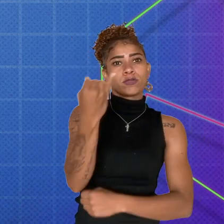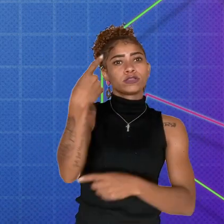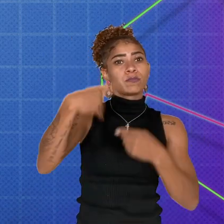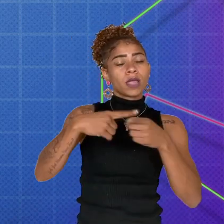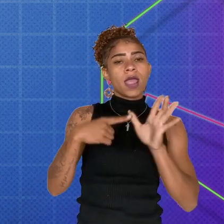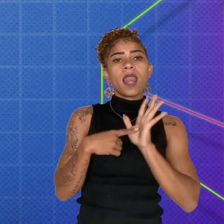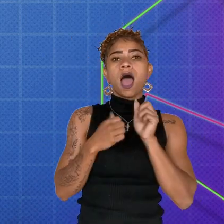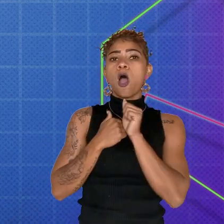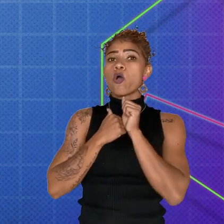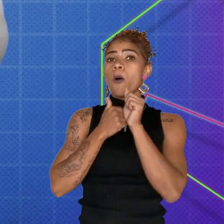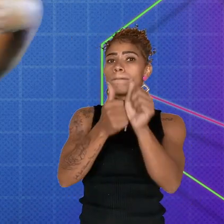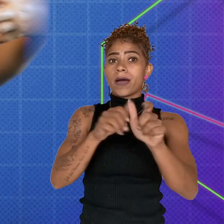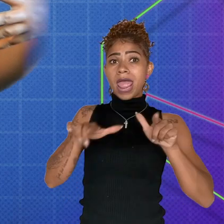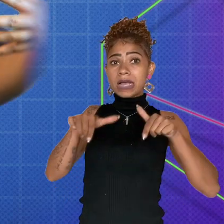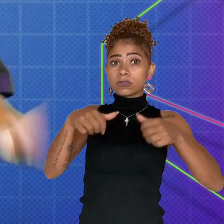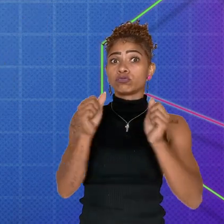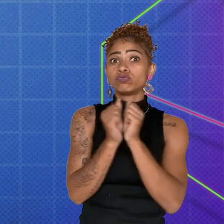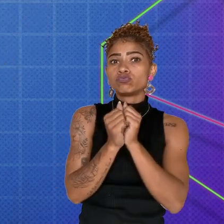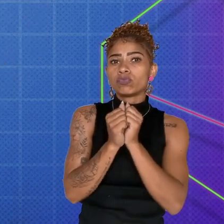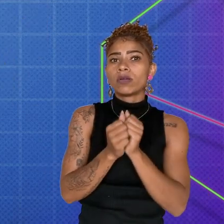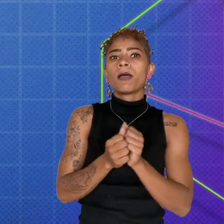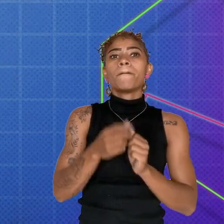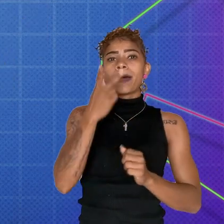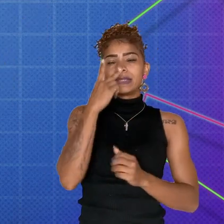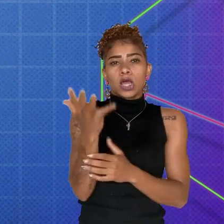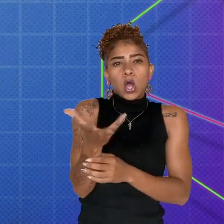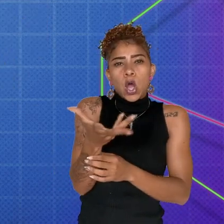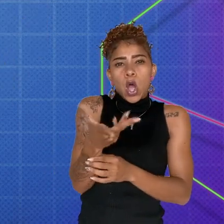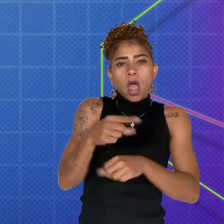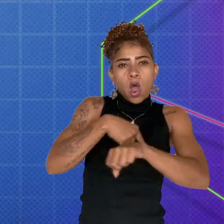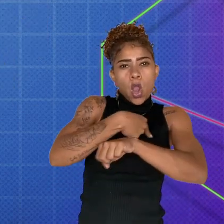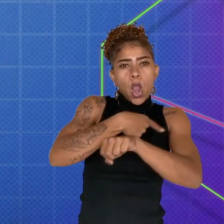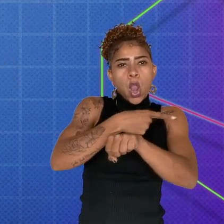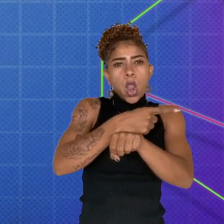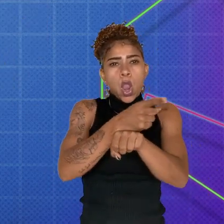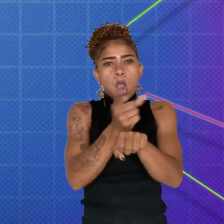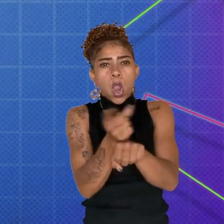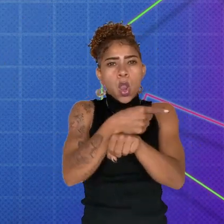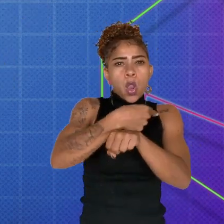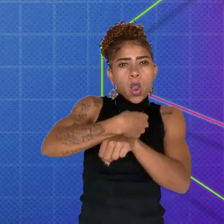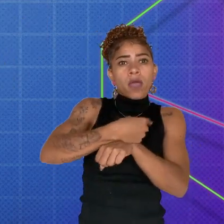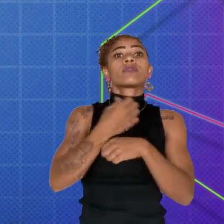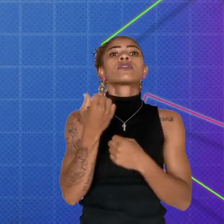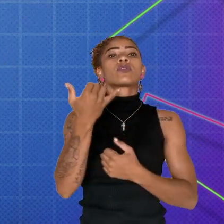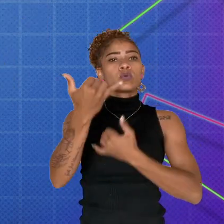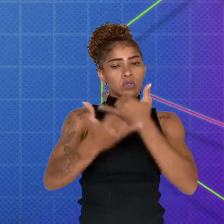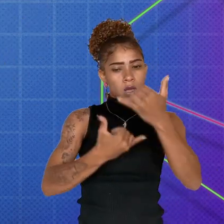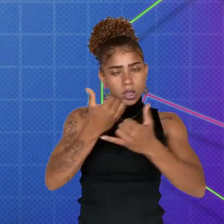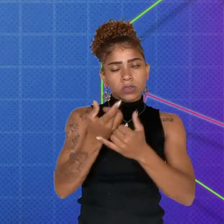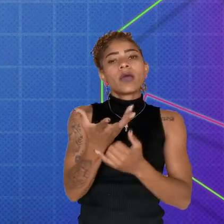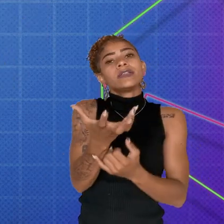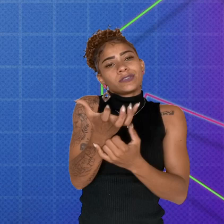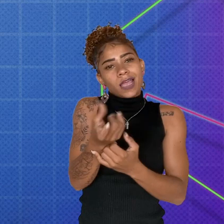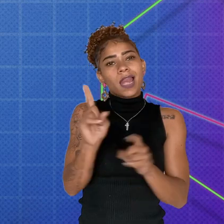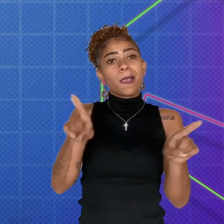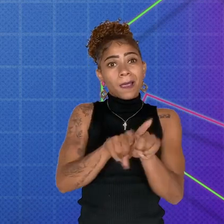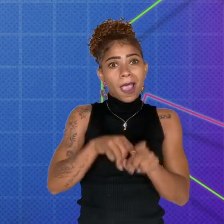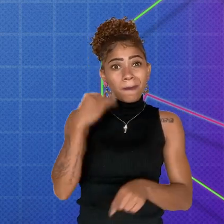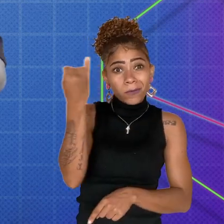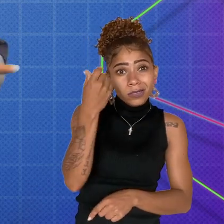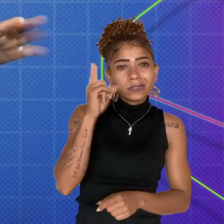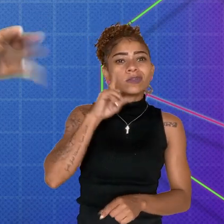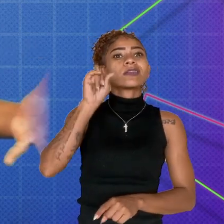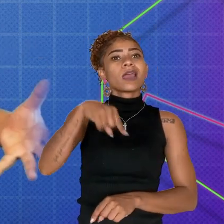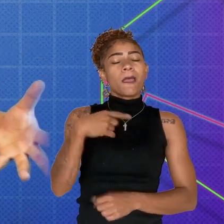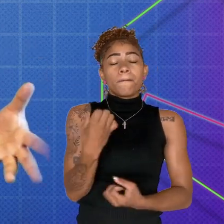corrida, pois eles acompanham a ação e criam a sensação de velocidade e emoção que os jogadores procuram. É importante que os jogos de